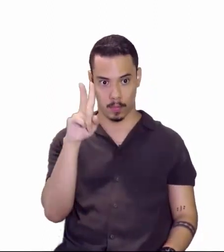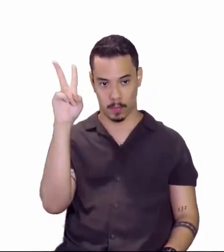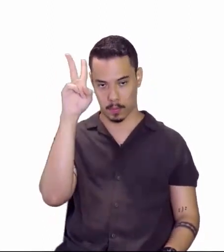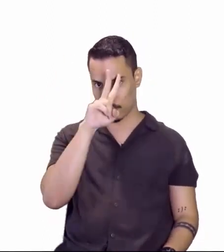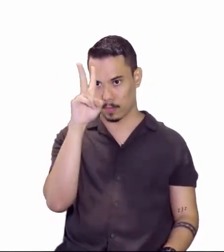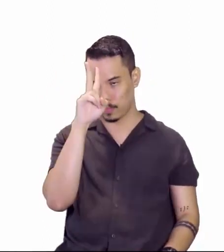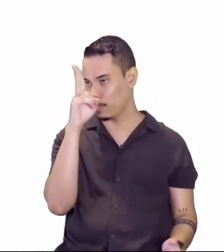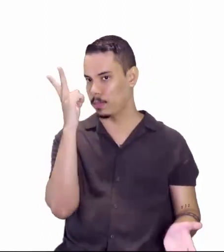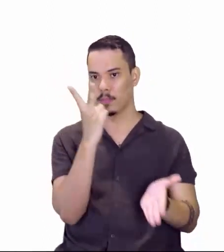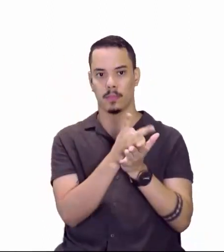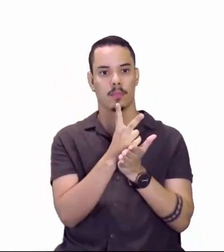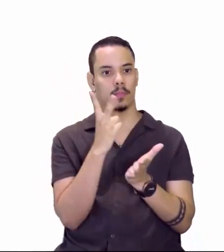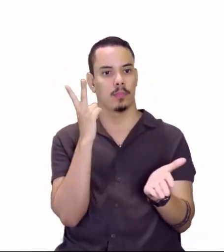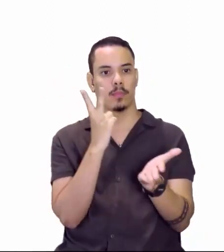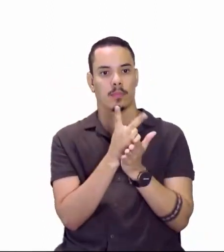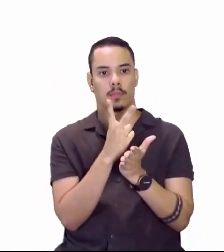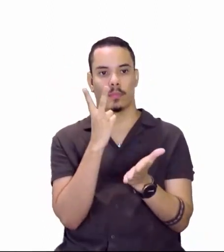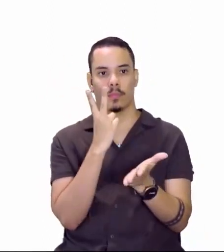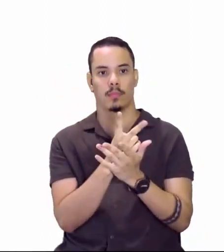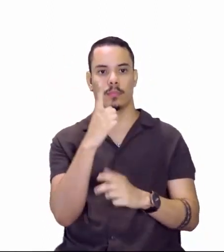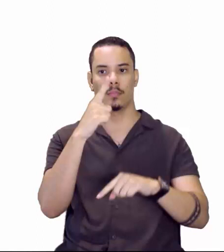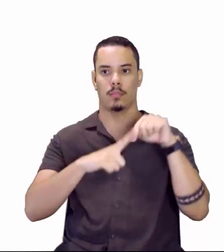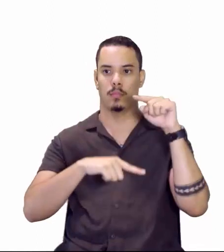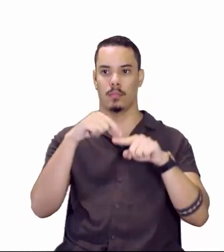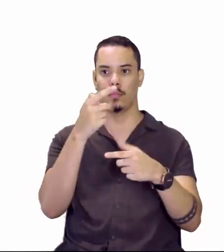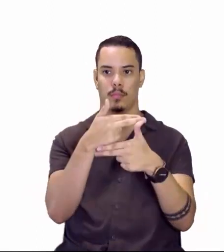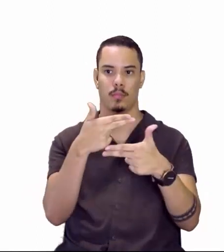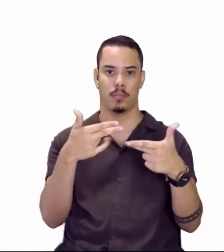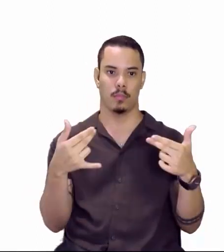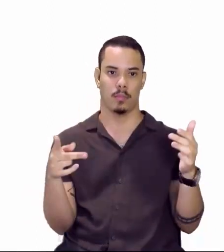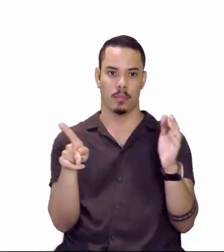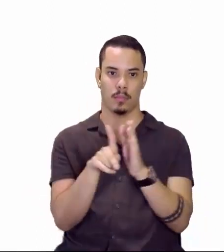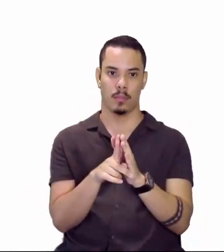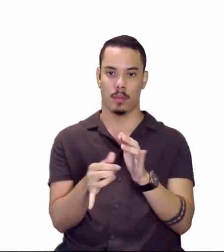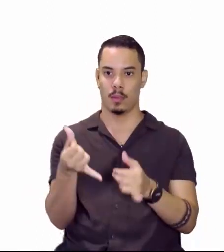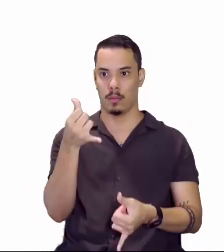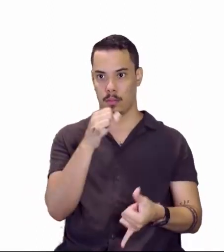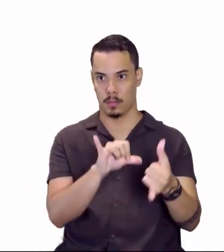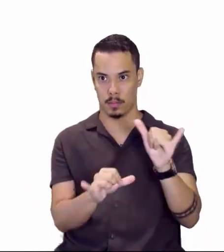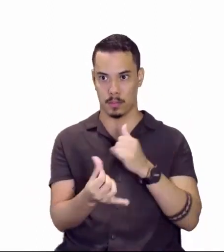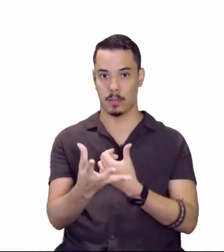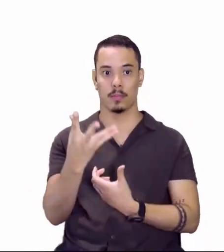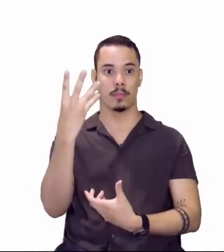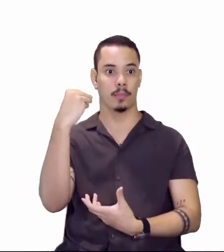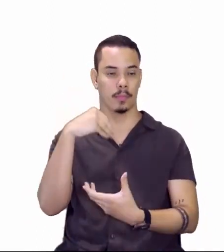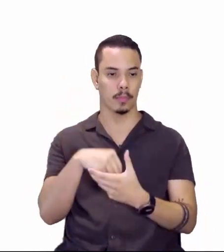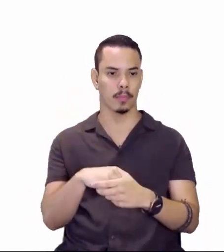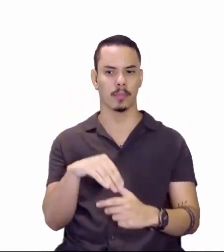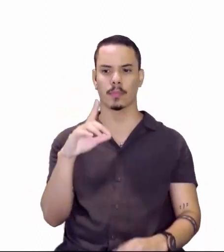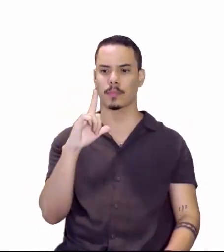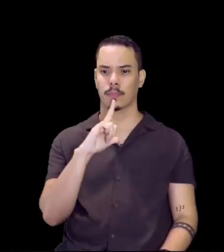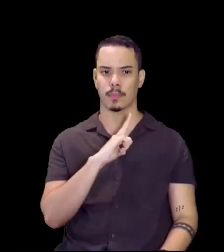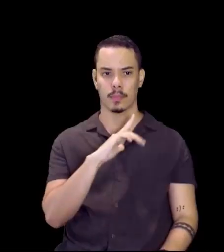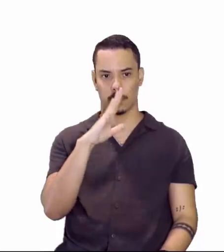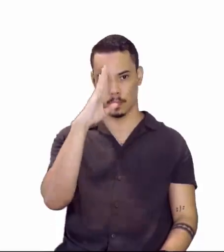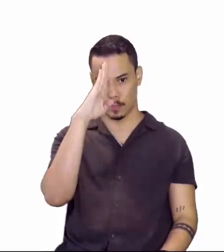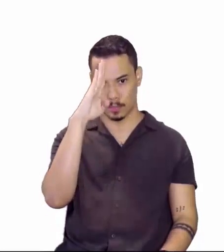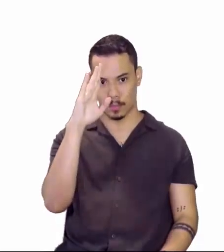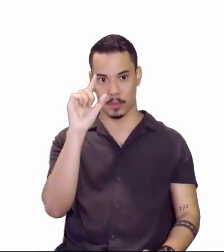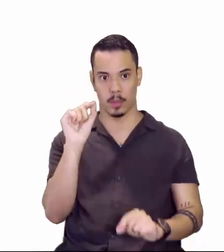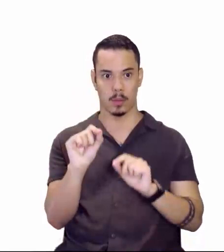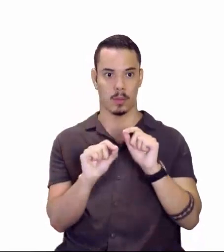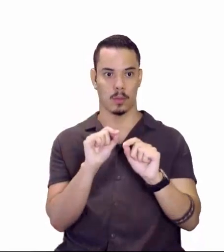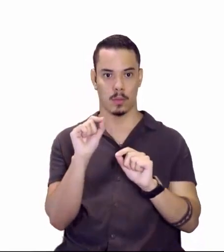lembre-se que esses elementos químicos constituem exatamente